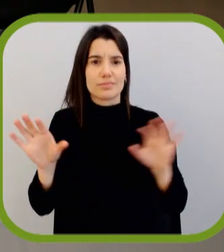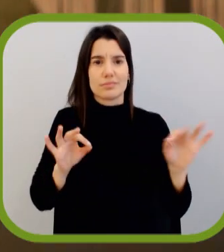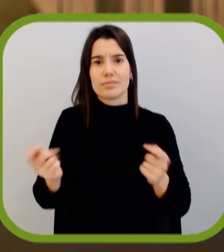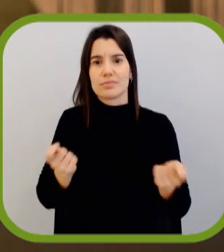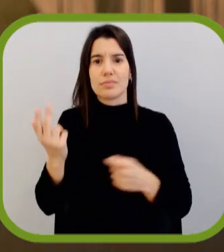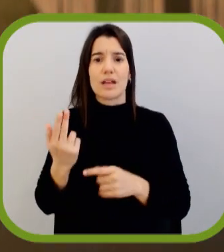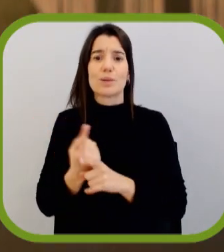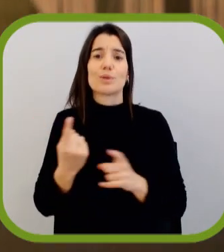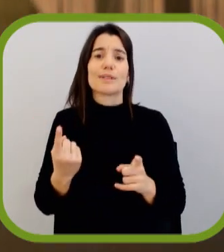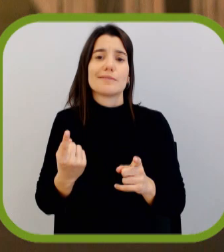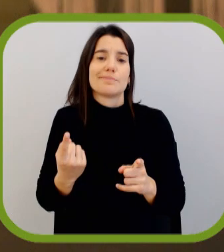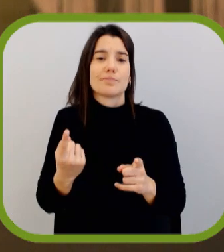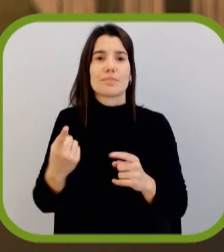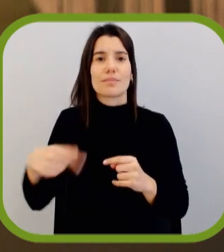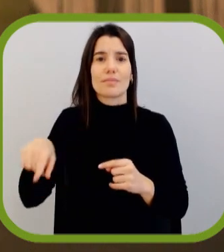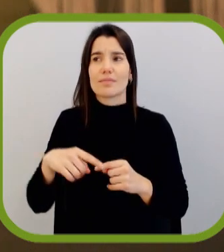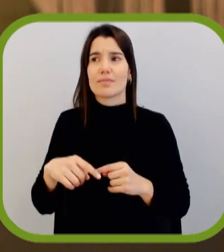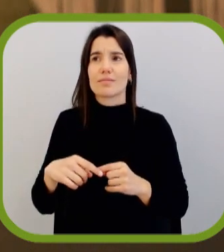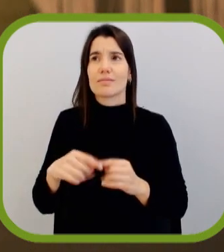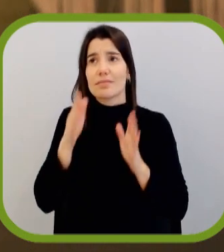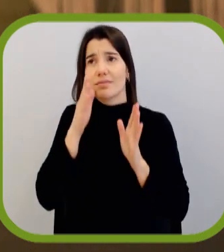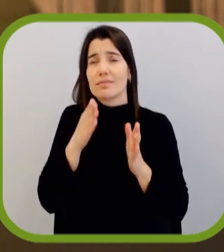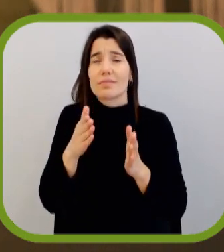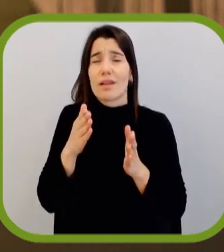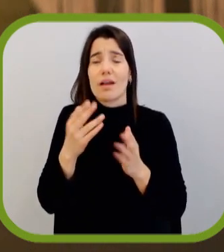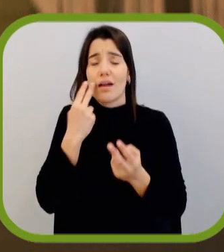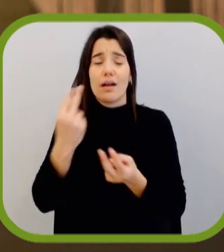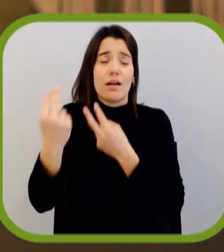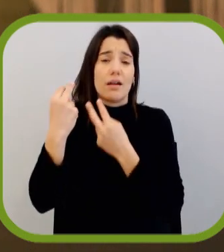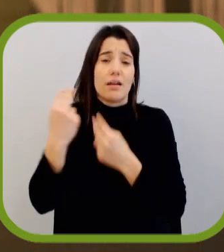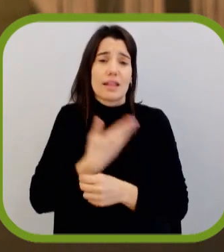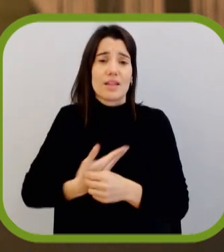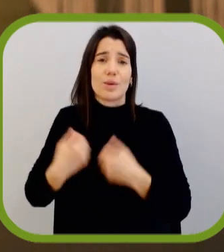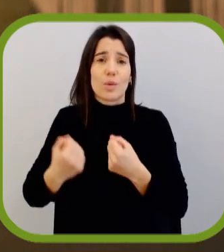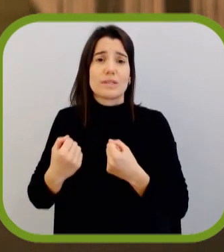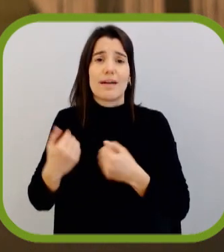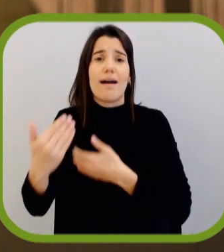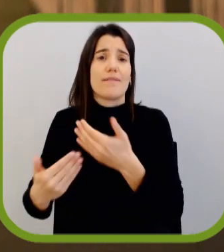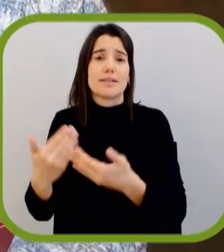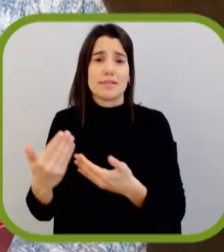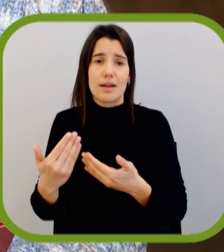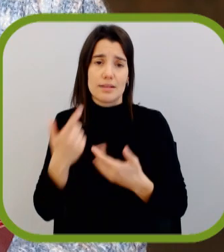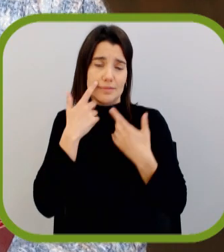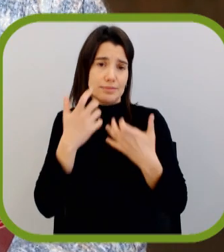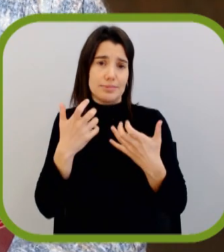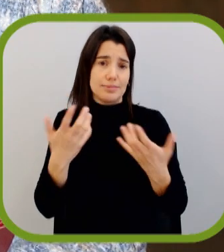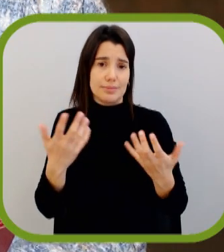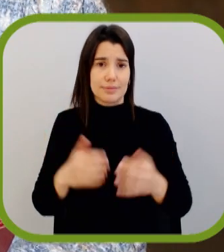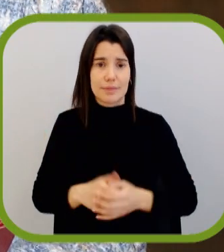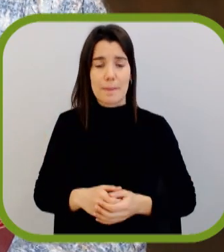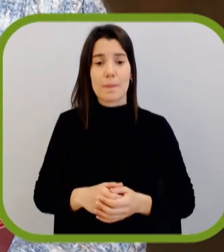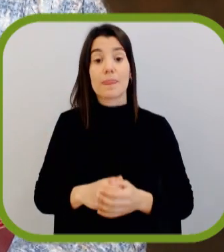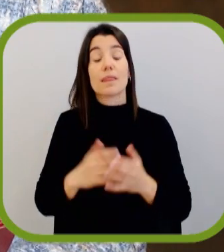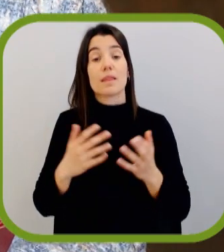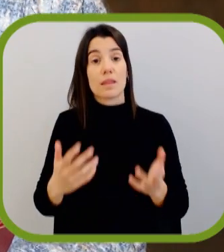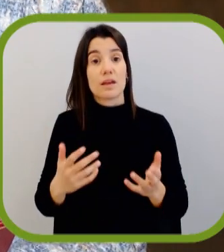tal, porque estão, sobretudo aqui, estão ainda muito virados para o passado e não conseguem avançar, quer dizer, isso é evidente.